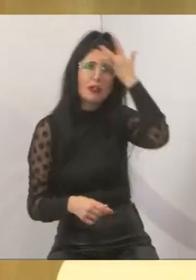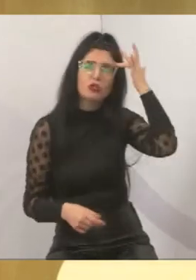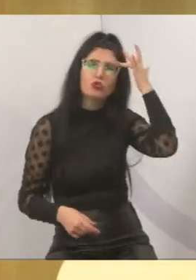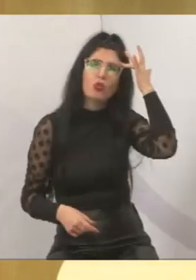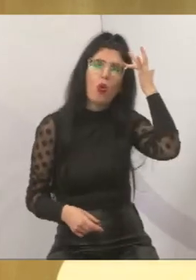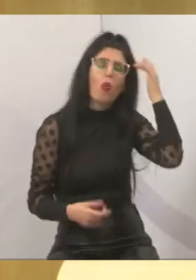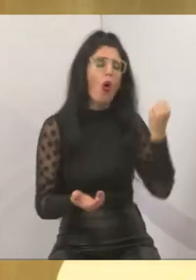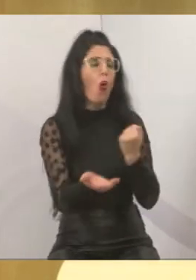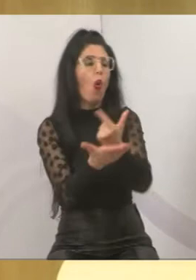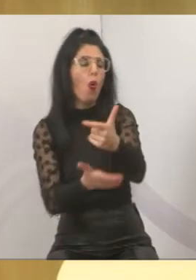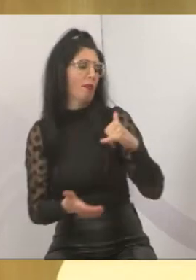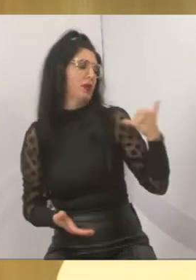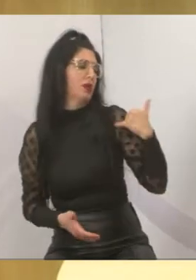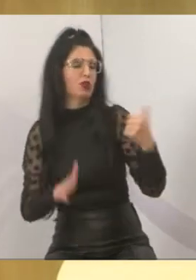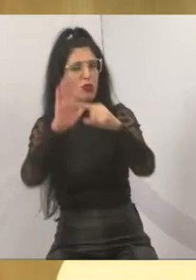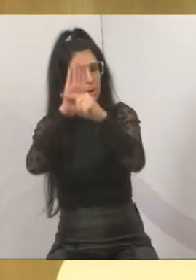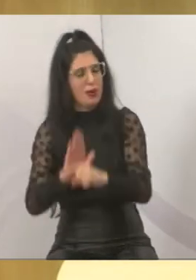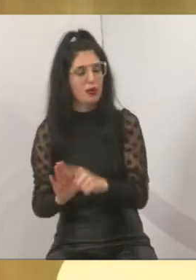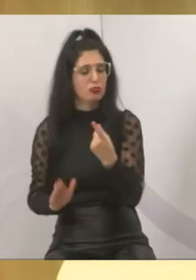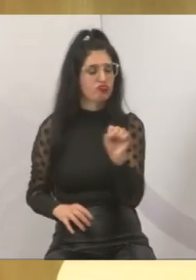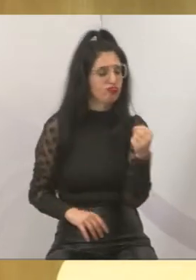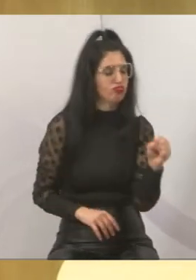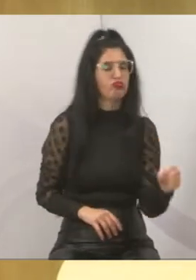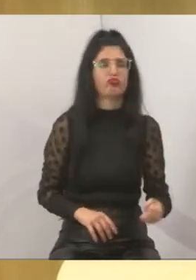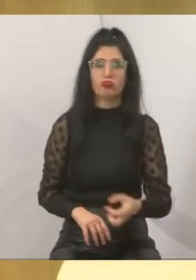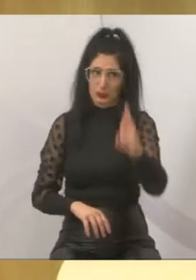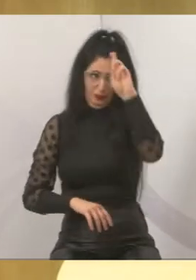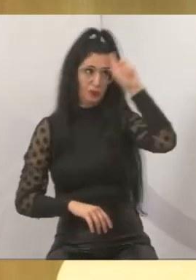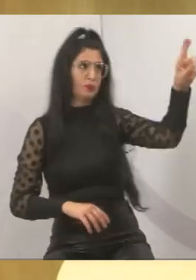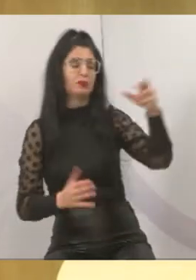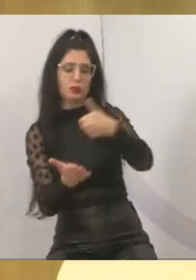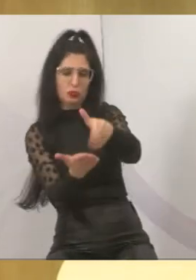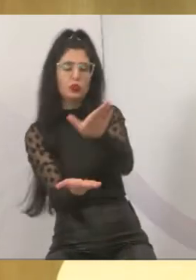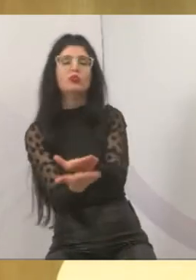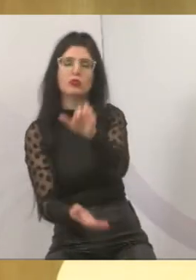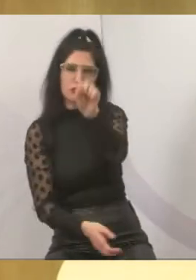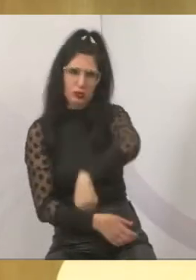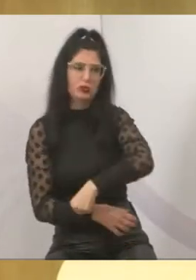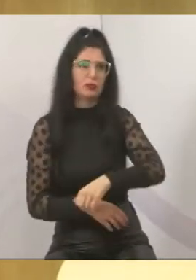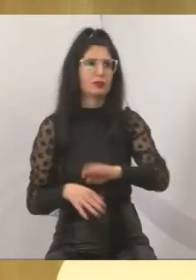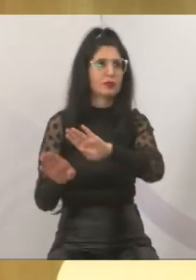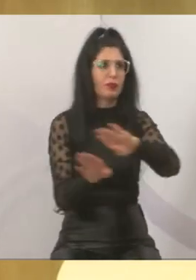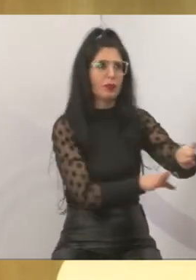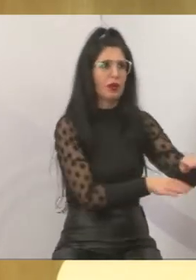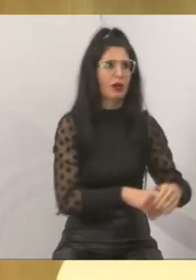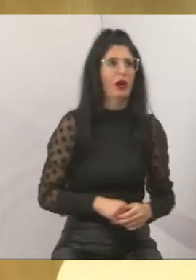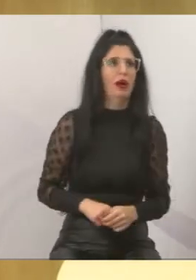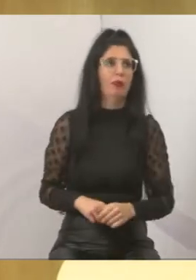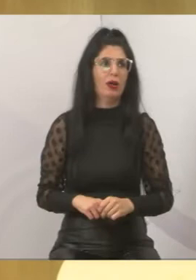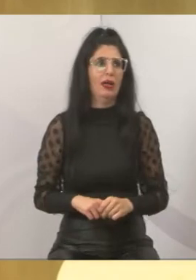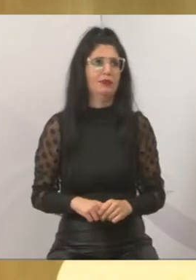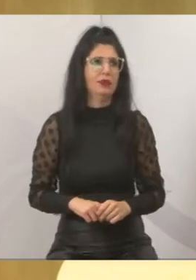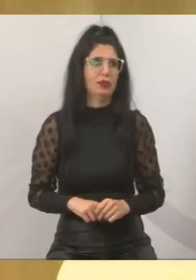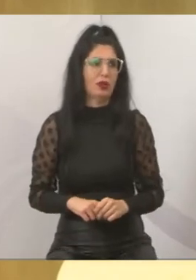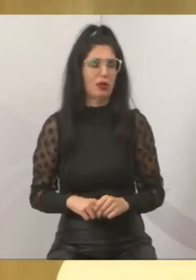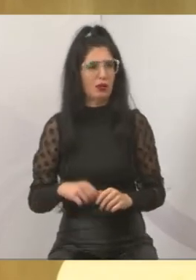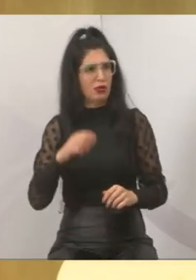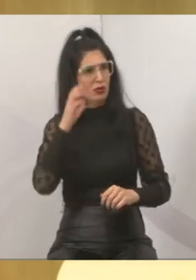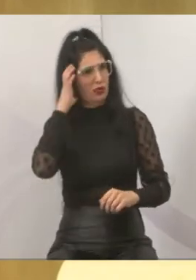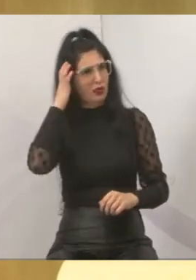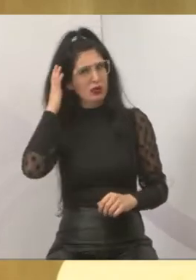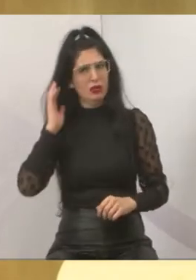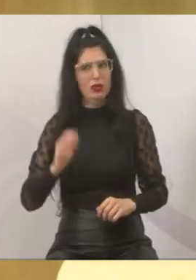emprego, muitas vezes vem gerar muitas pessoas sobem aqui e vem gerar o apocalipse. Jacareí foi a cidade que